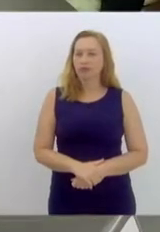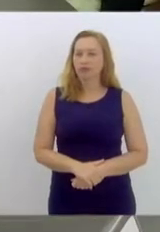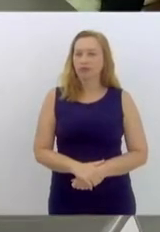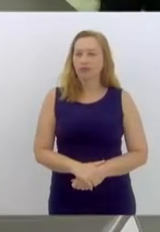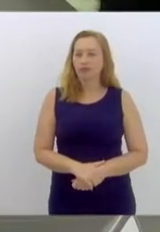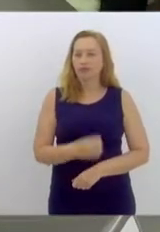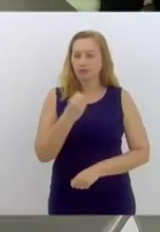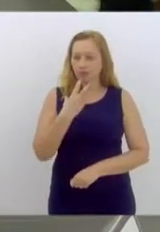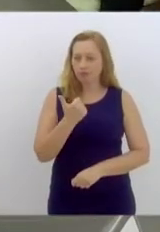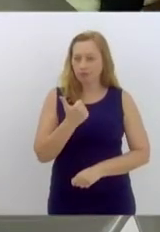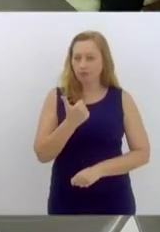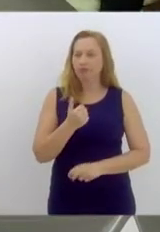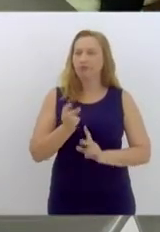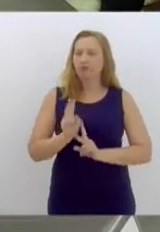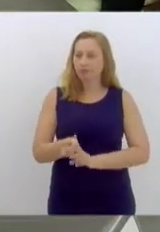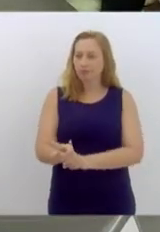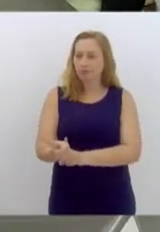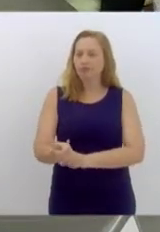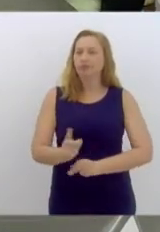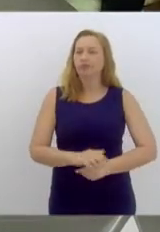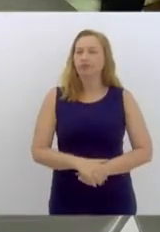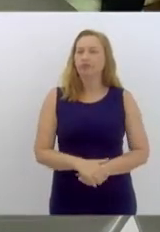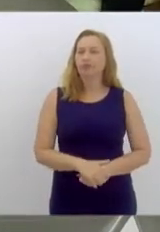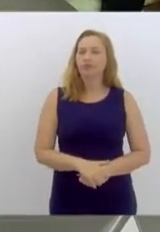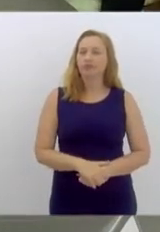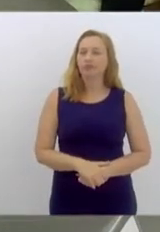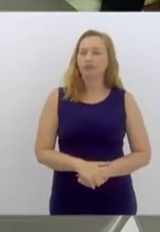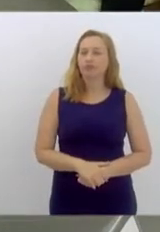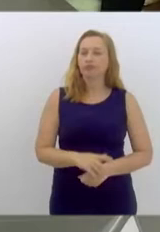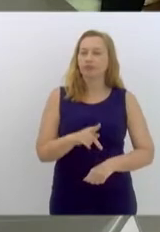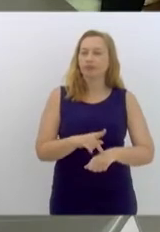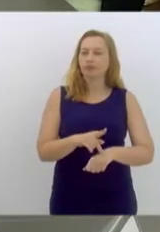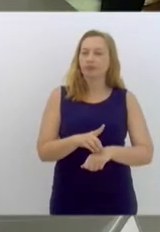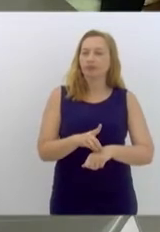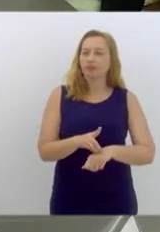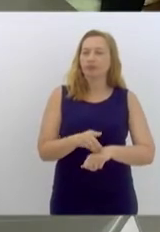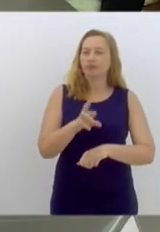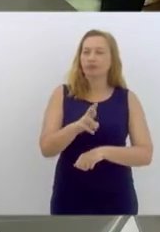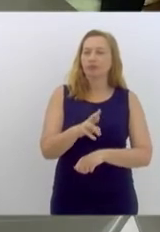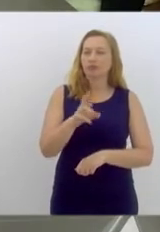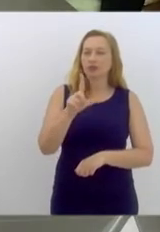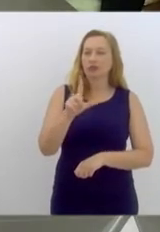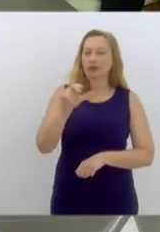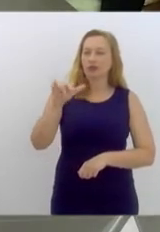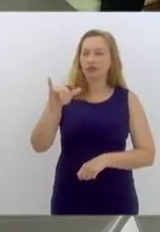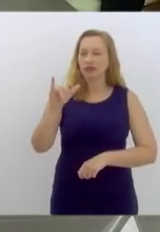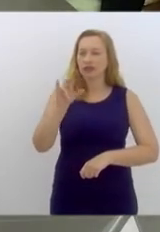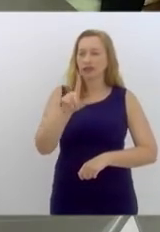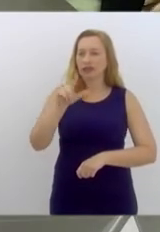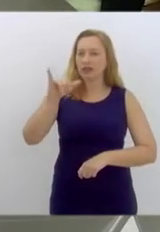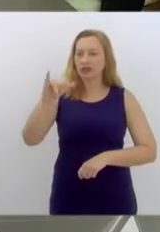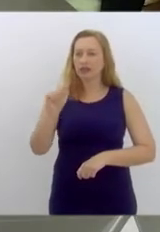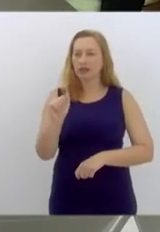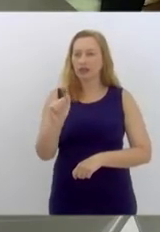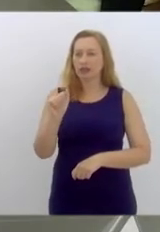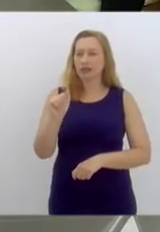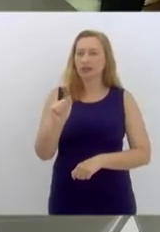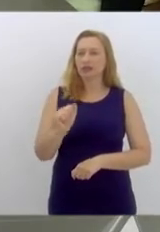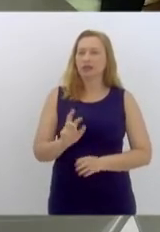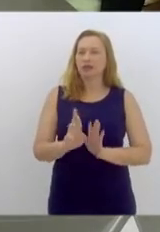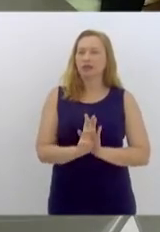Bom, vamos aqui continuar. A doutora Lilian Alves representa